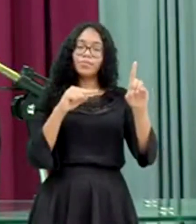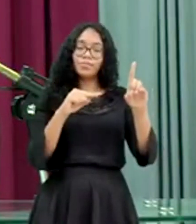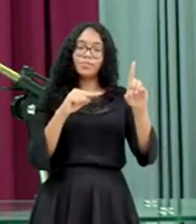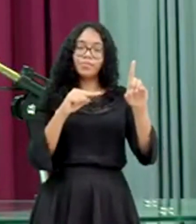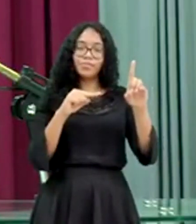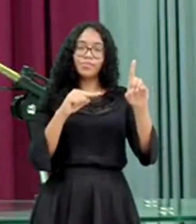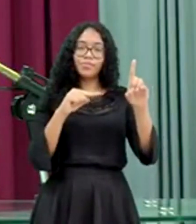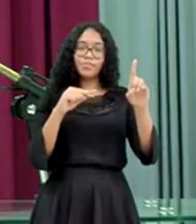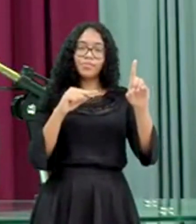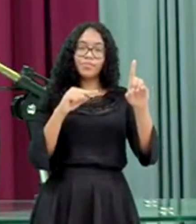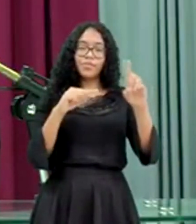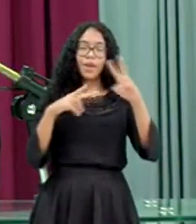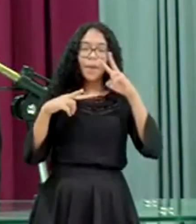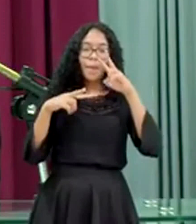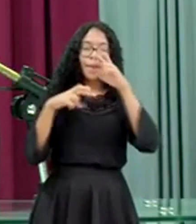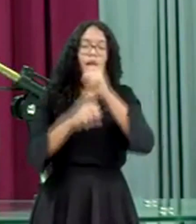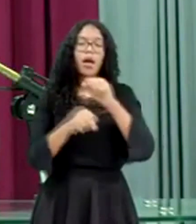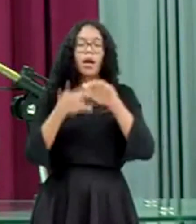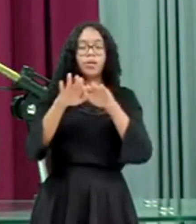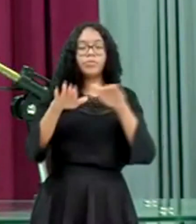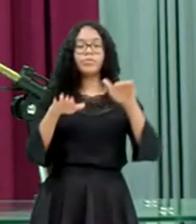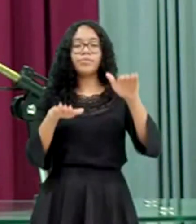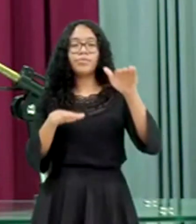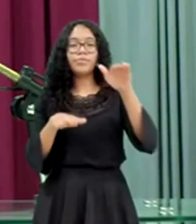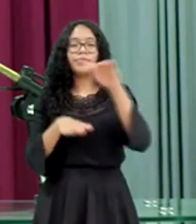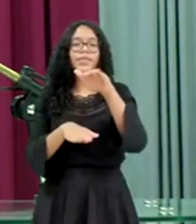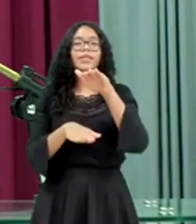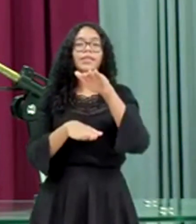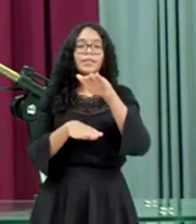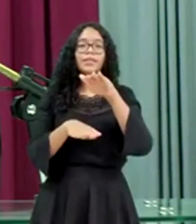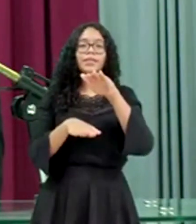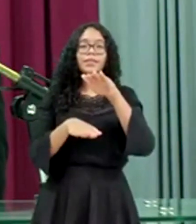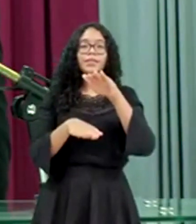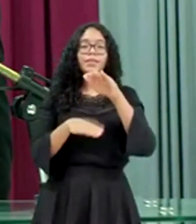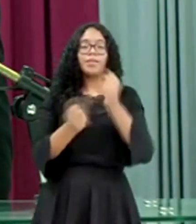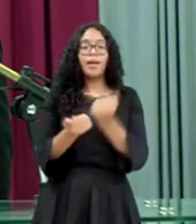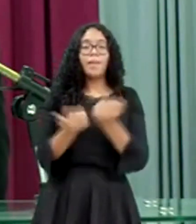Deus Todo-Poderoso vai fazer o milagre.